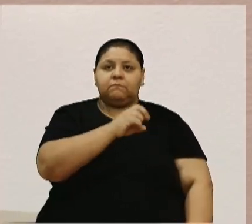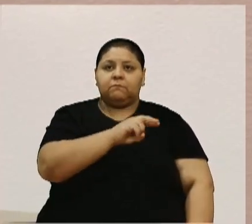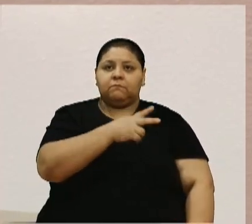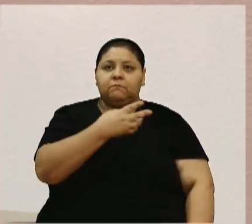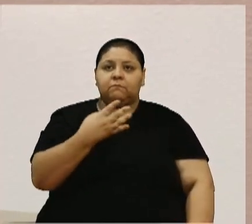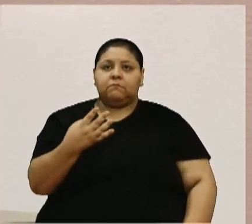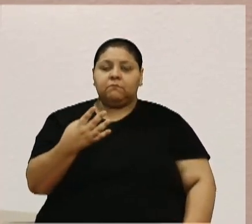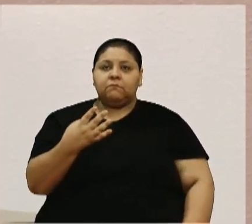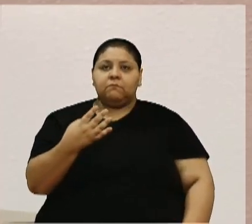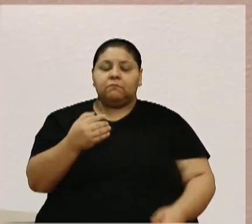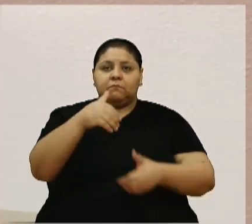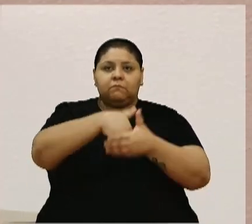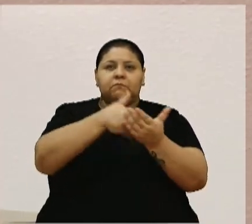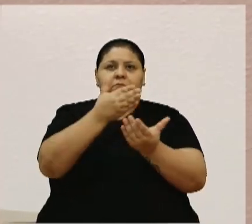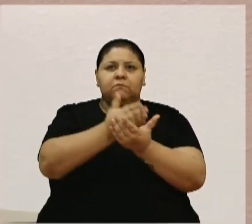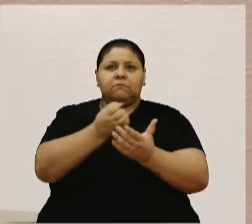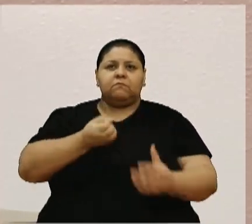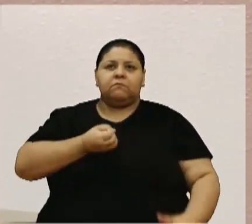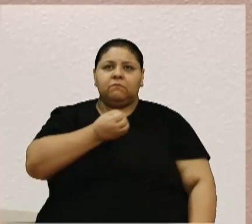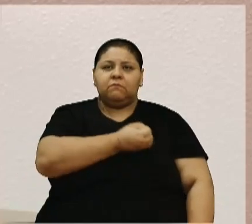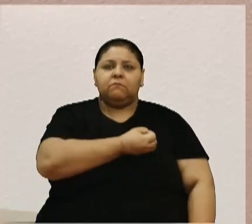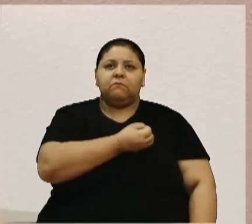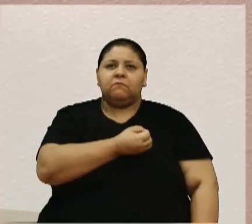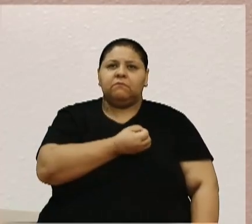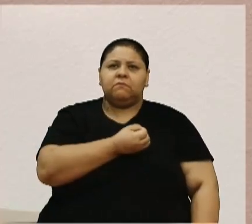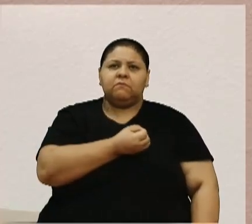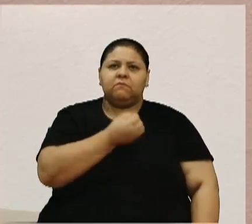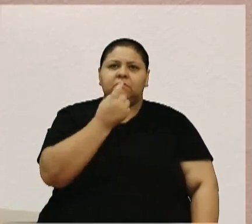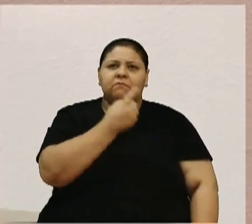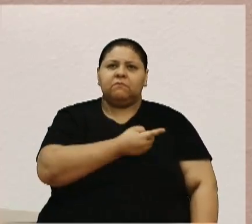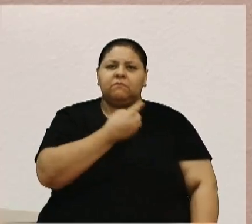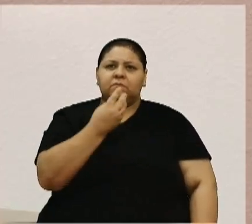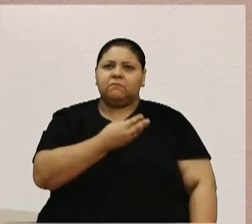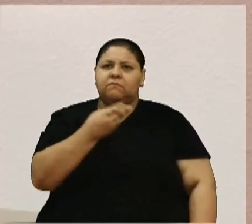104/2024, contido no processo número